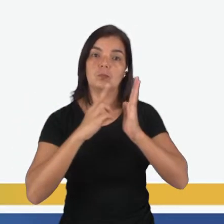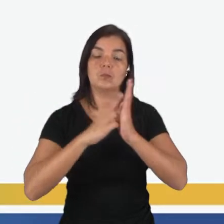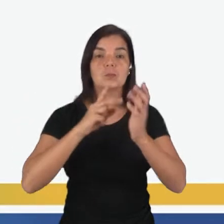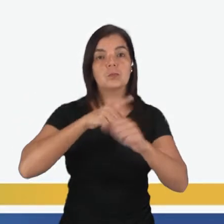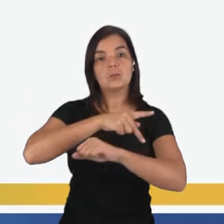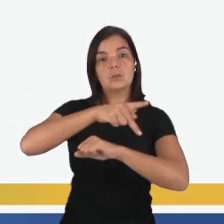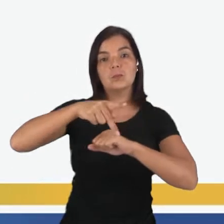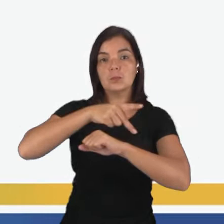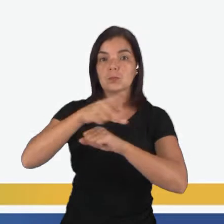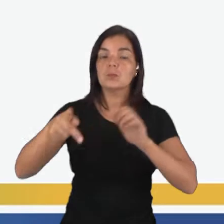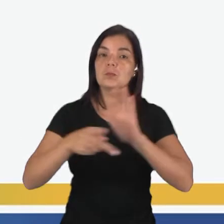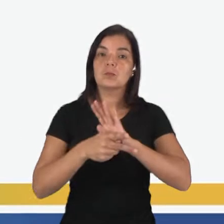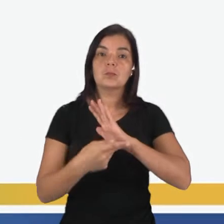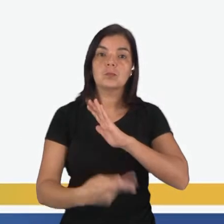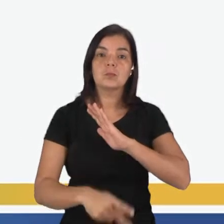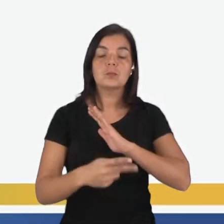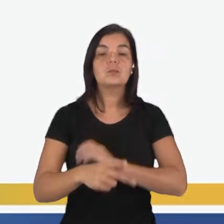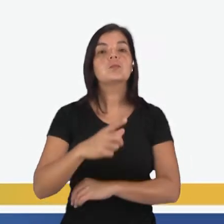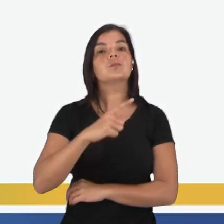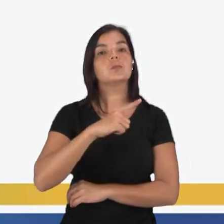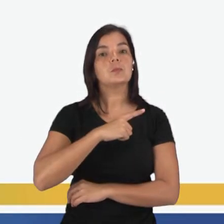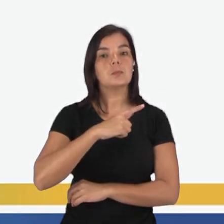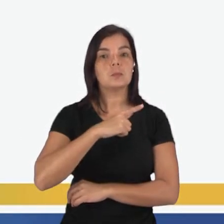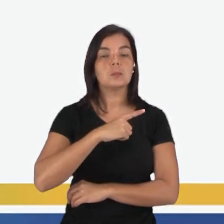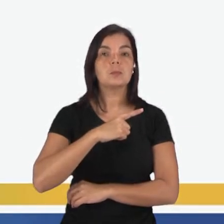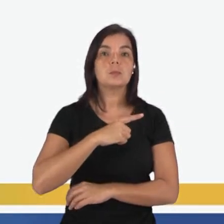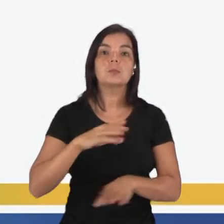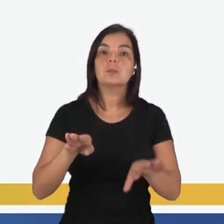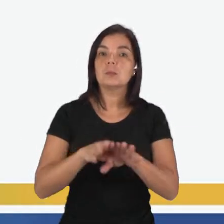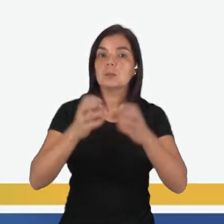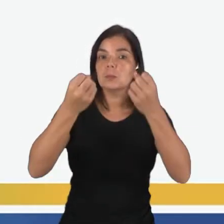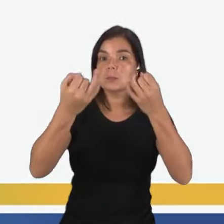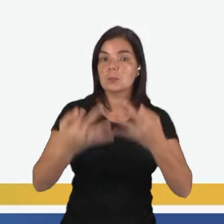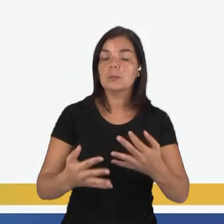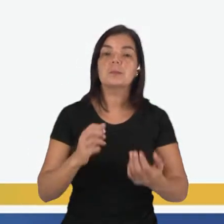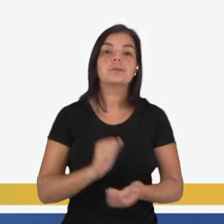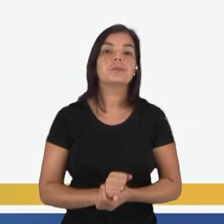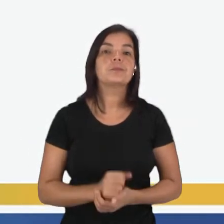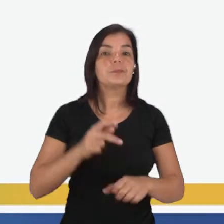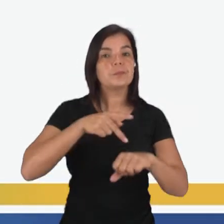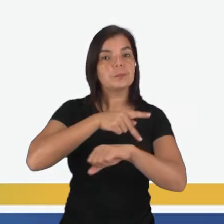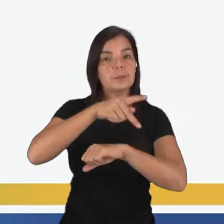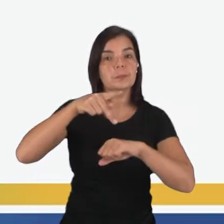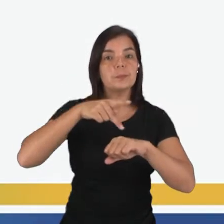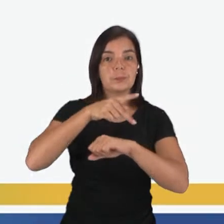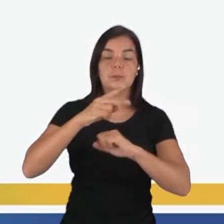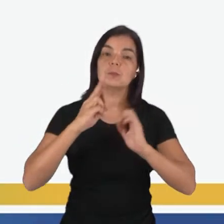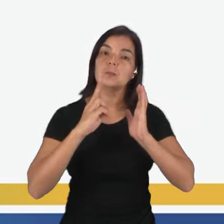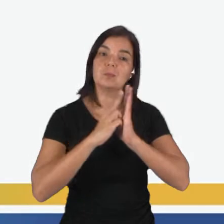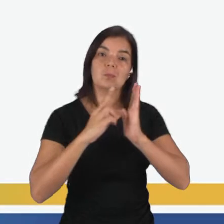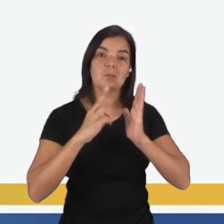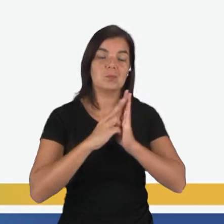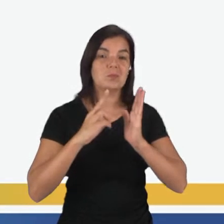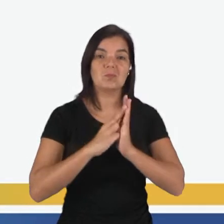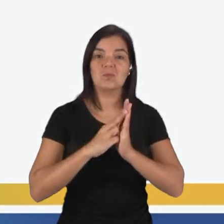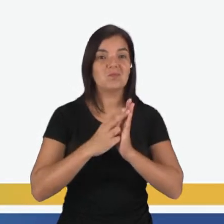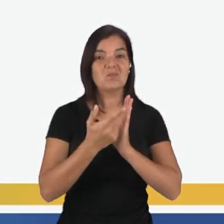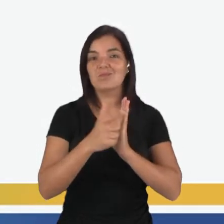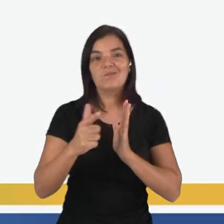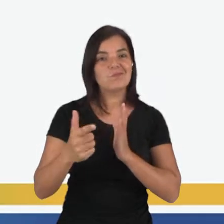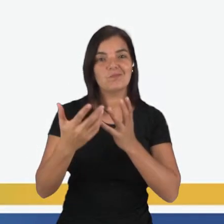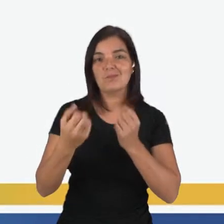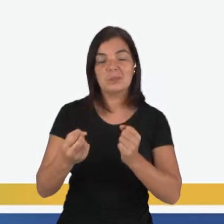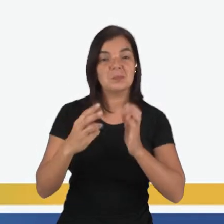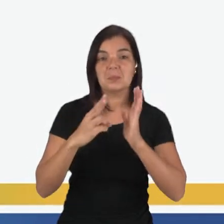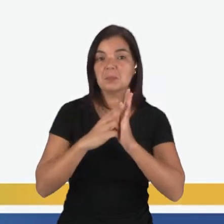nações nativas. É até exorbitante a gente falar nações indígenas, não eram, eles não são